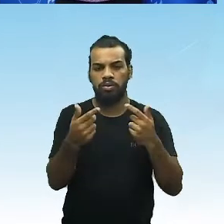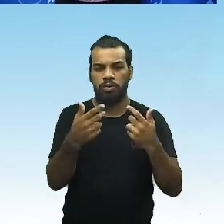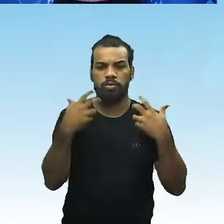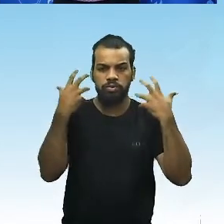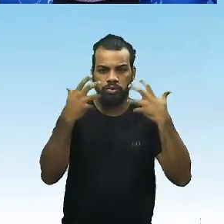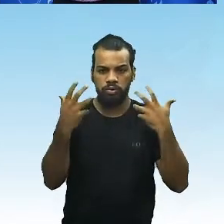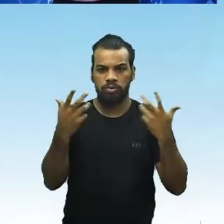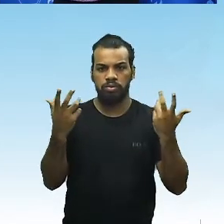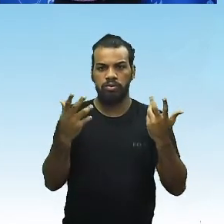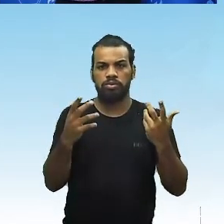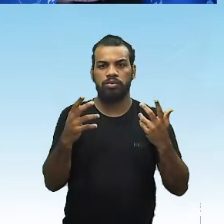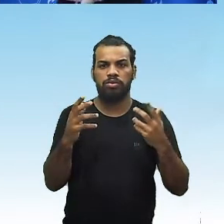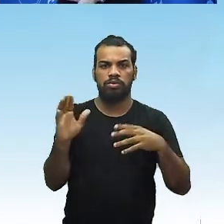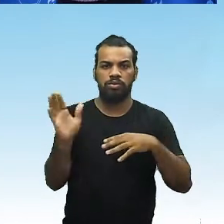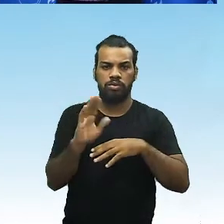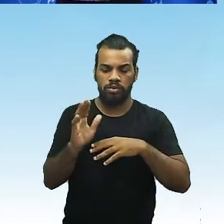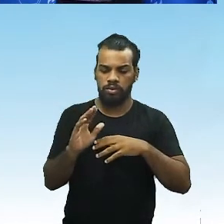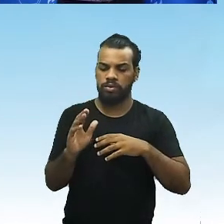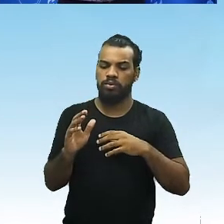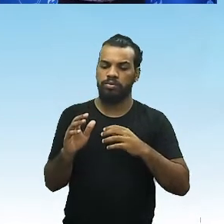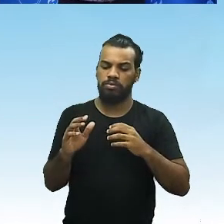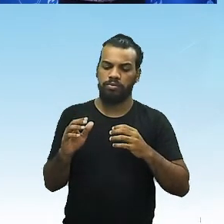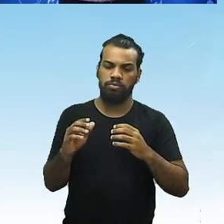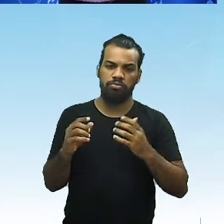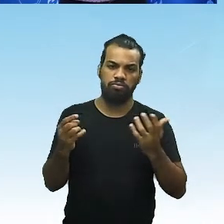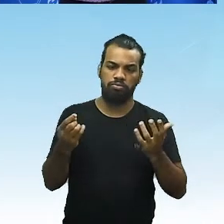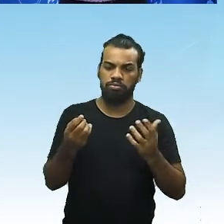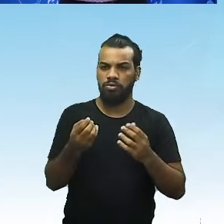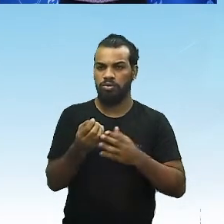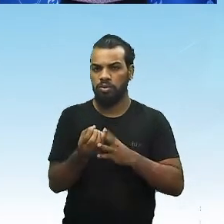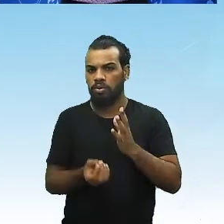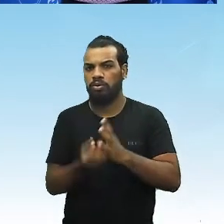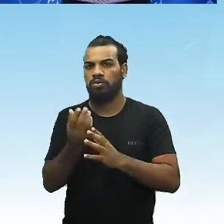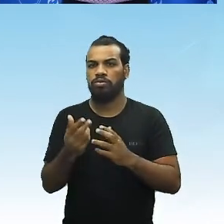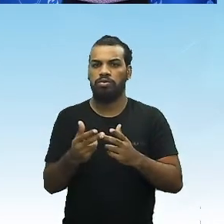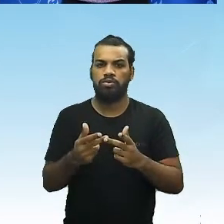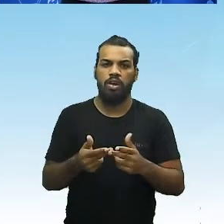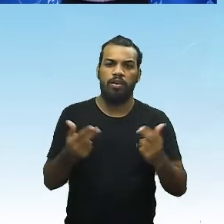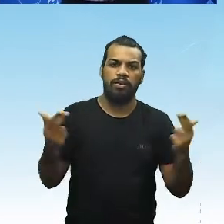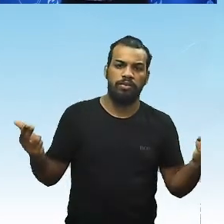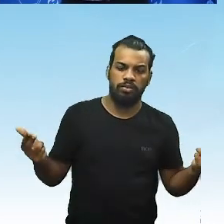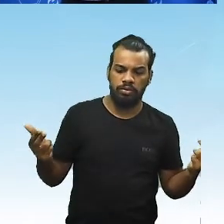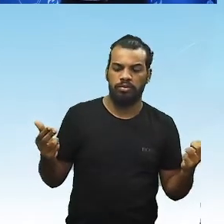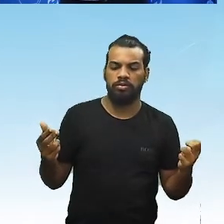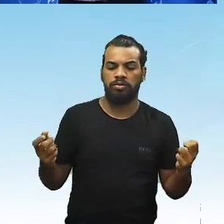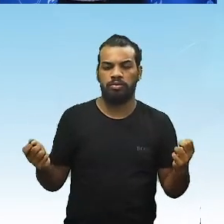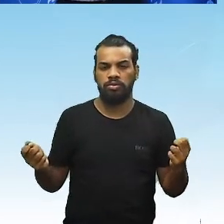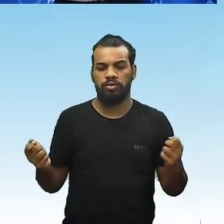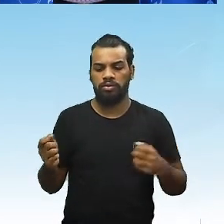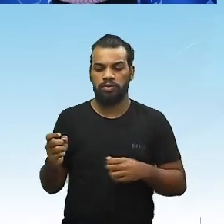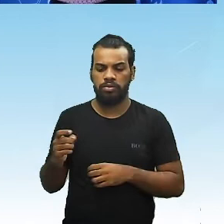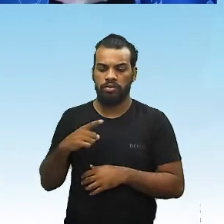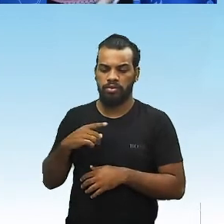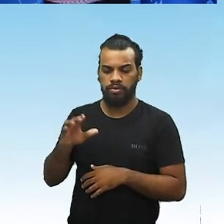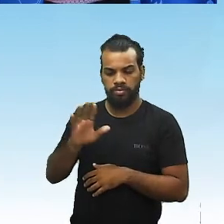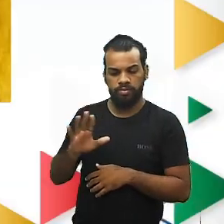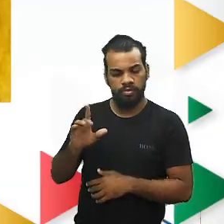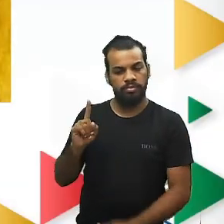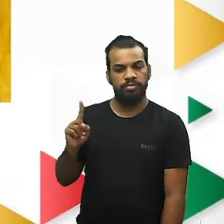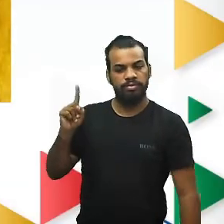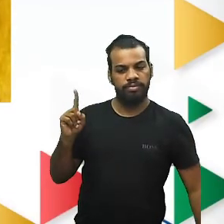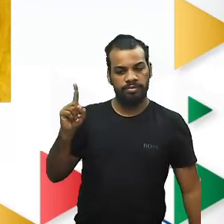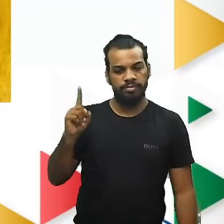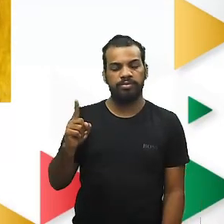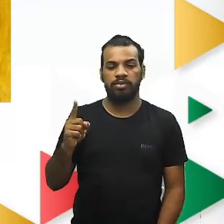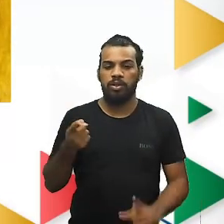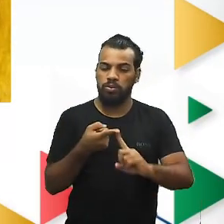Então, o cinema adaptou ao público sem perder a sua origem, lançando inovações, né? Como tem aí na imagem Hamilton, que foi um grande sucesso